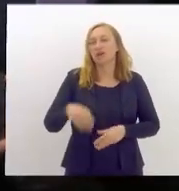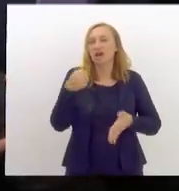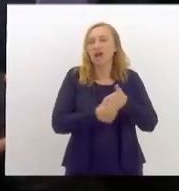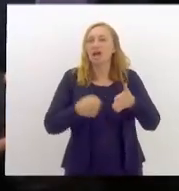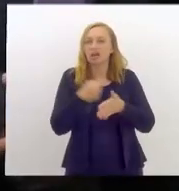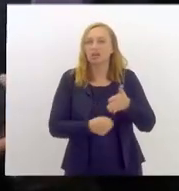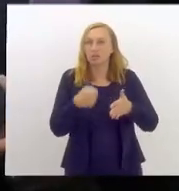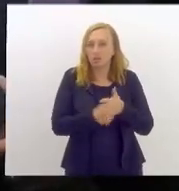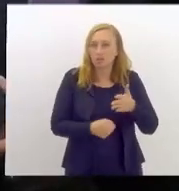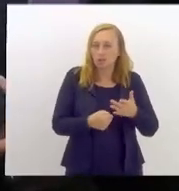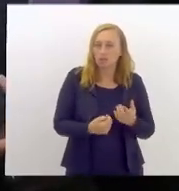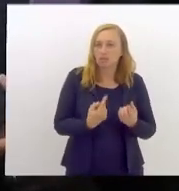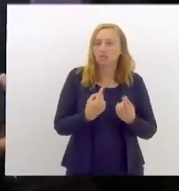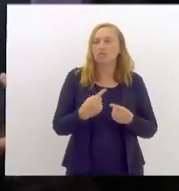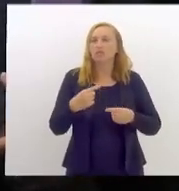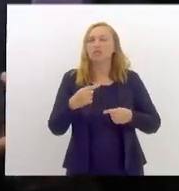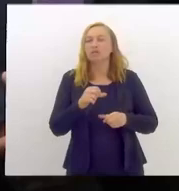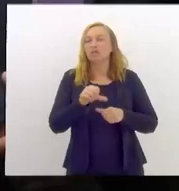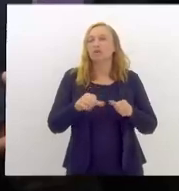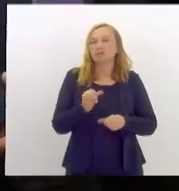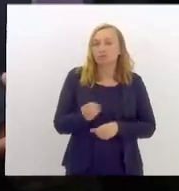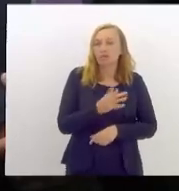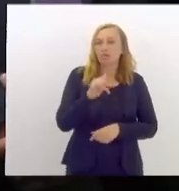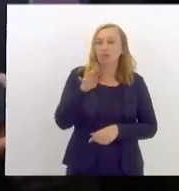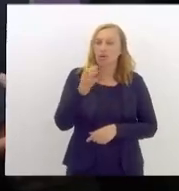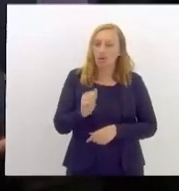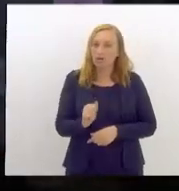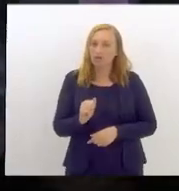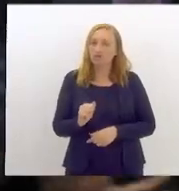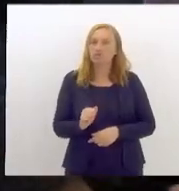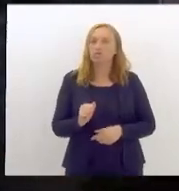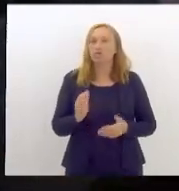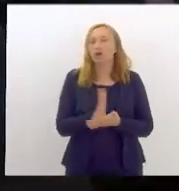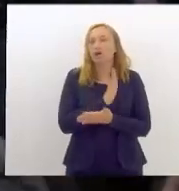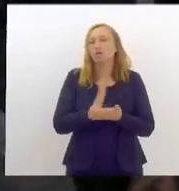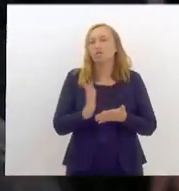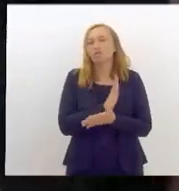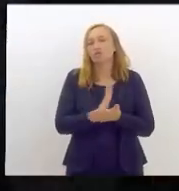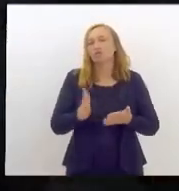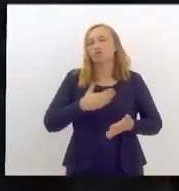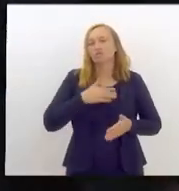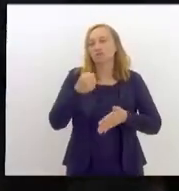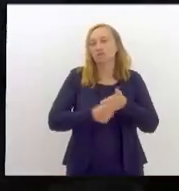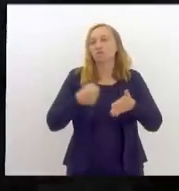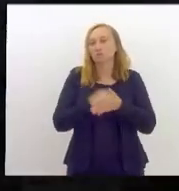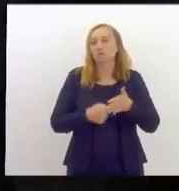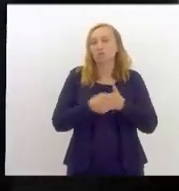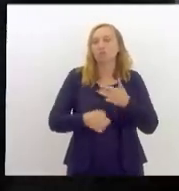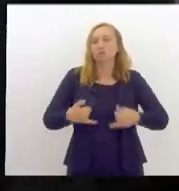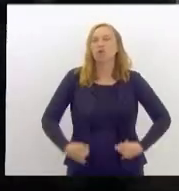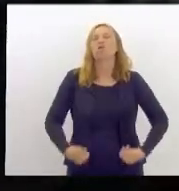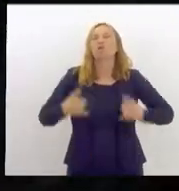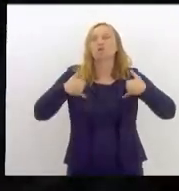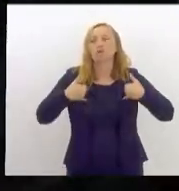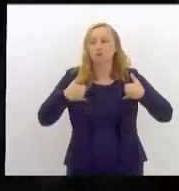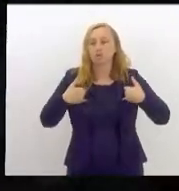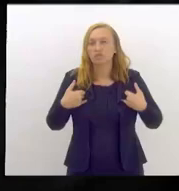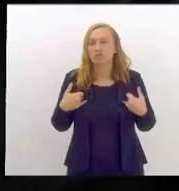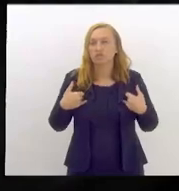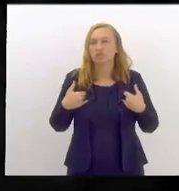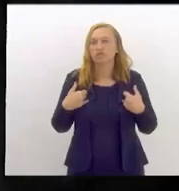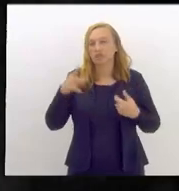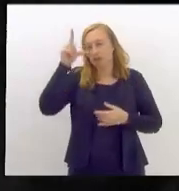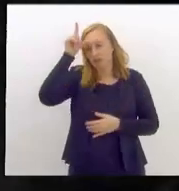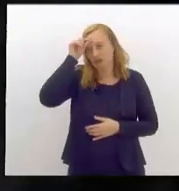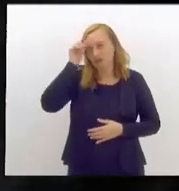pelo a reforma do hospital oncológico de Nova Friburgo foram algumas de minhas bravas lutas que me enchem de Orgulho e que me